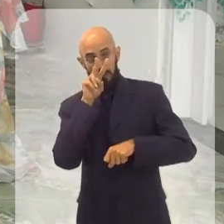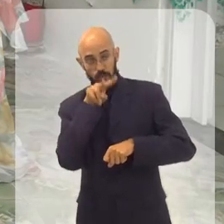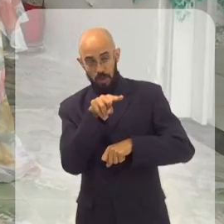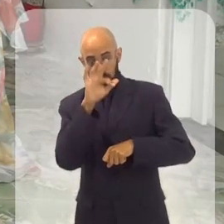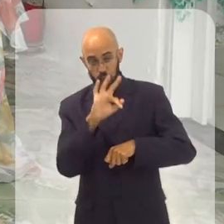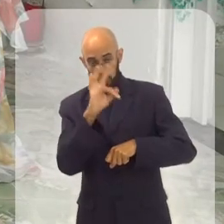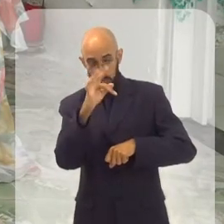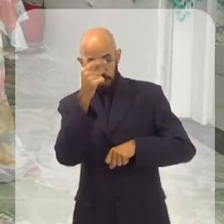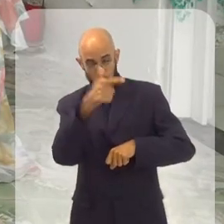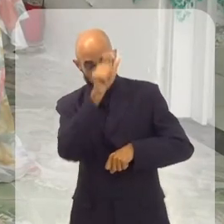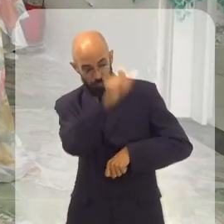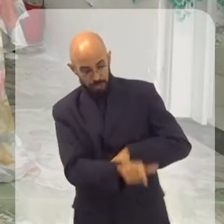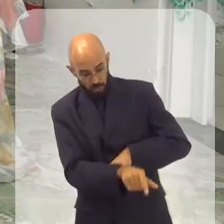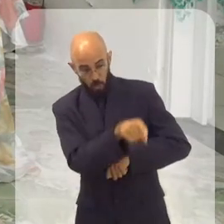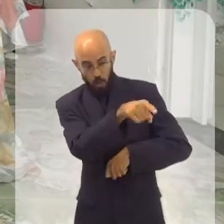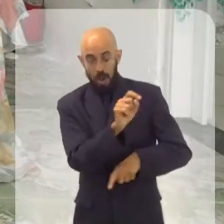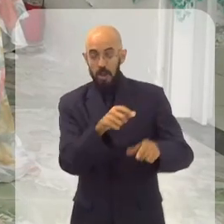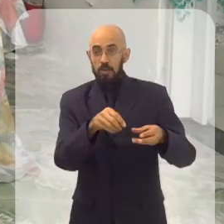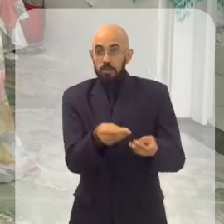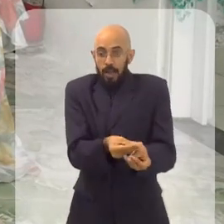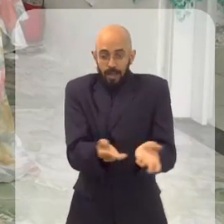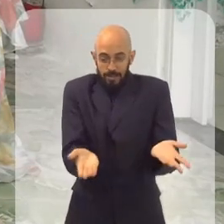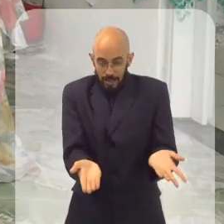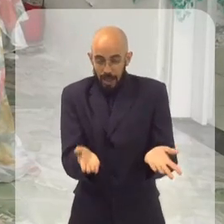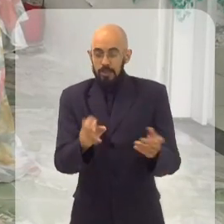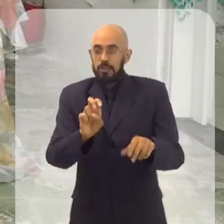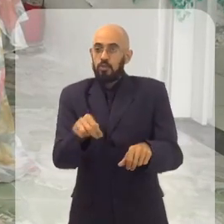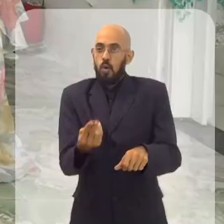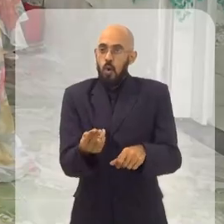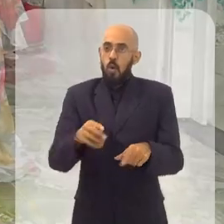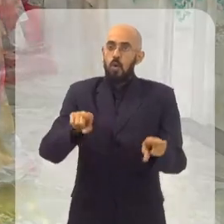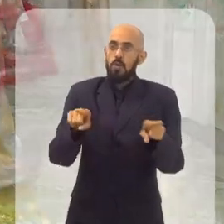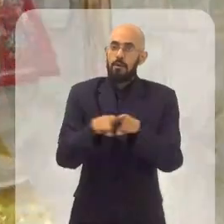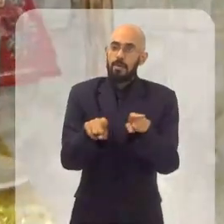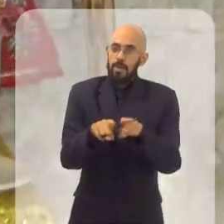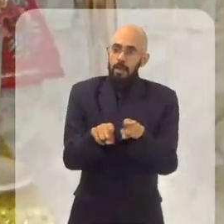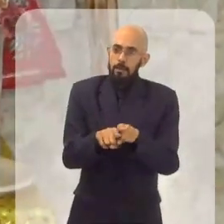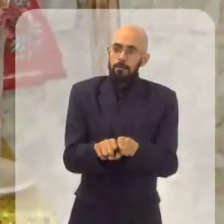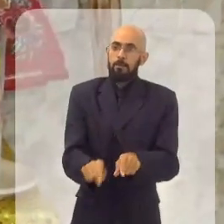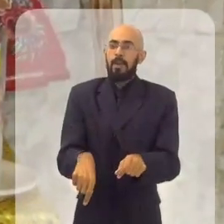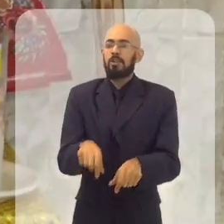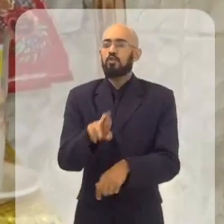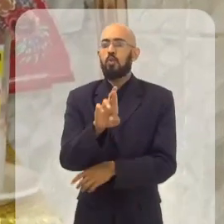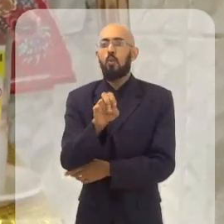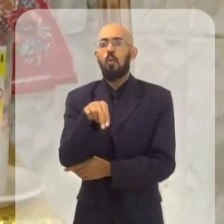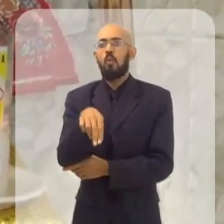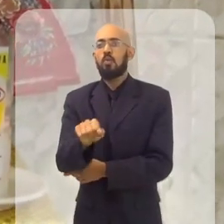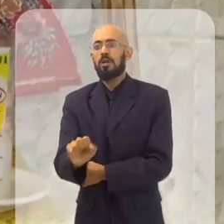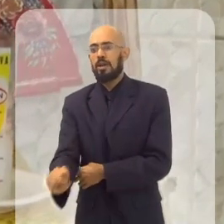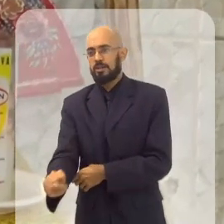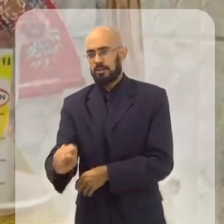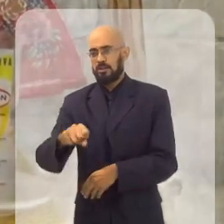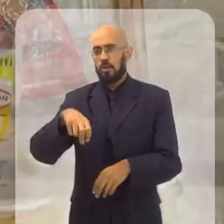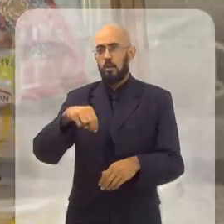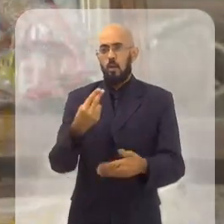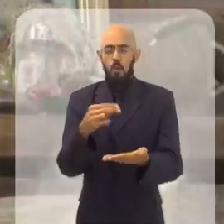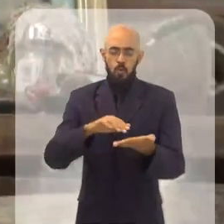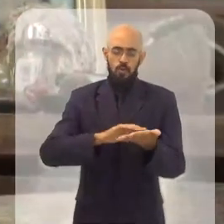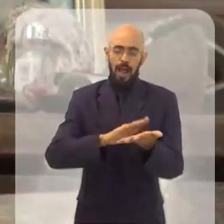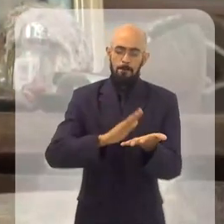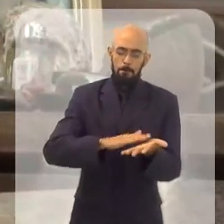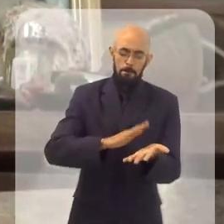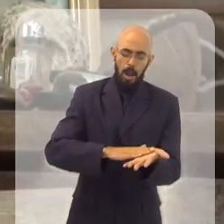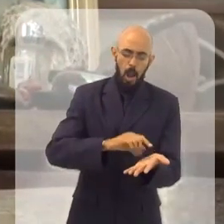o futuro da outra, através do tarô, através de runas, através de ler a